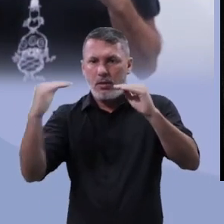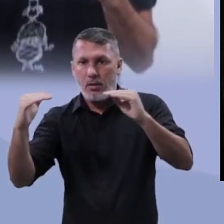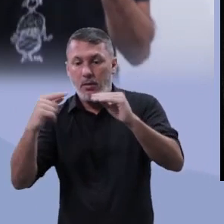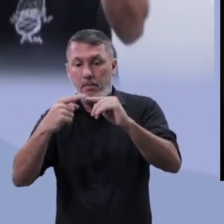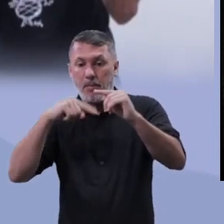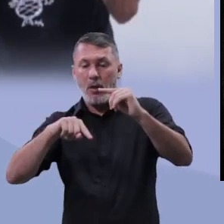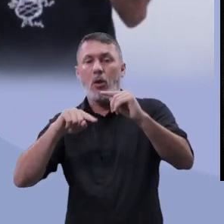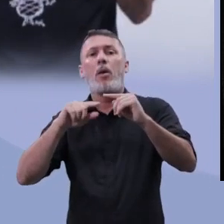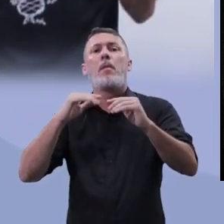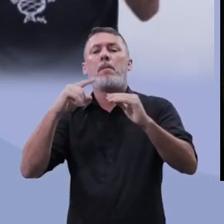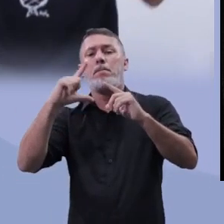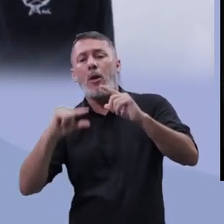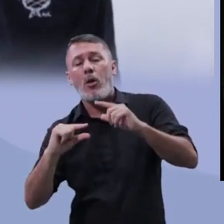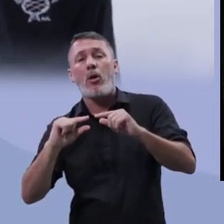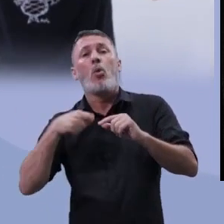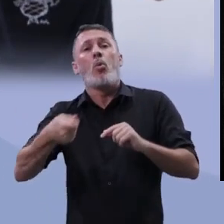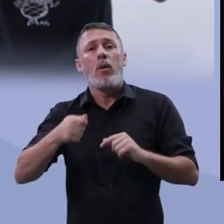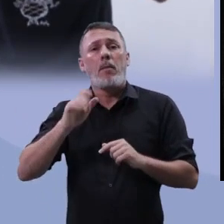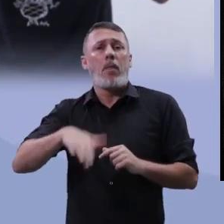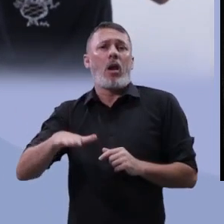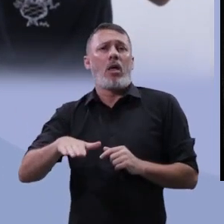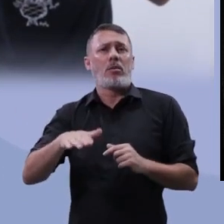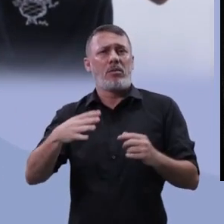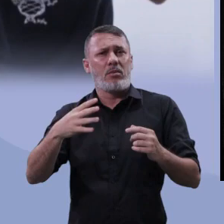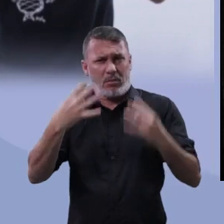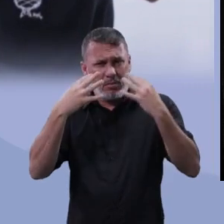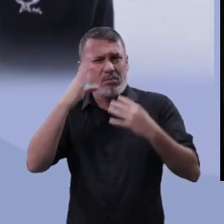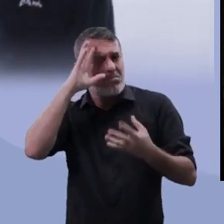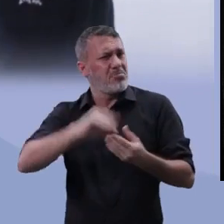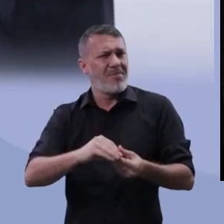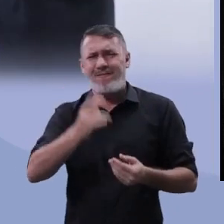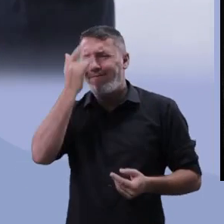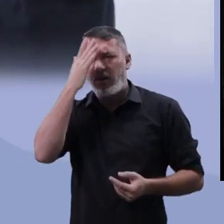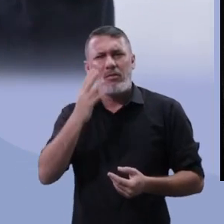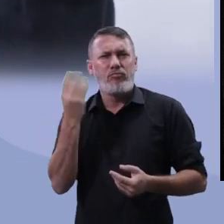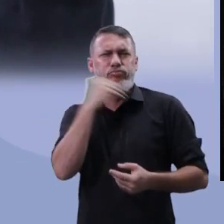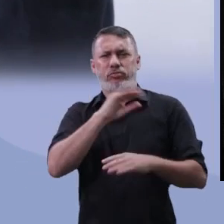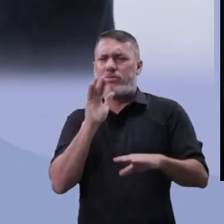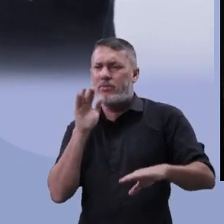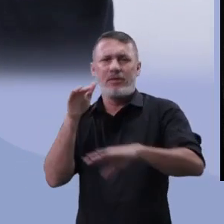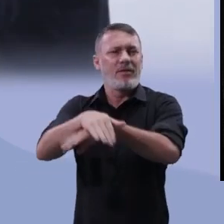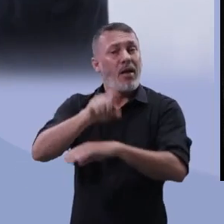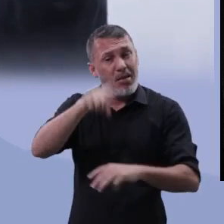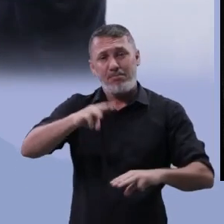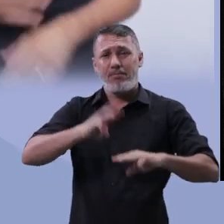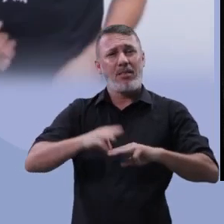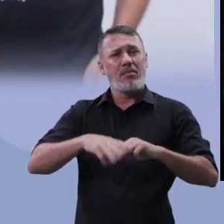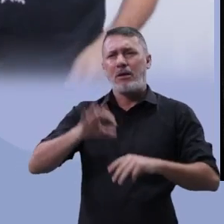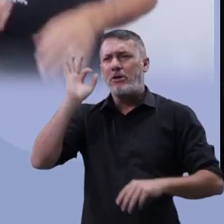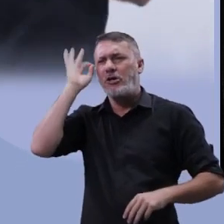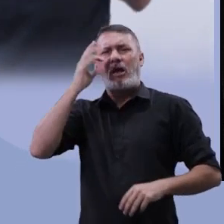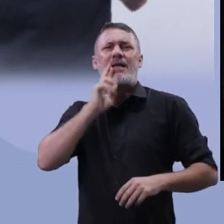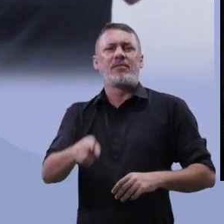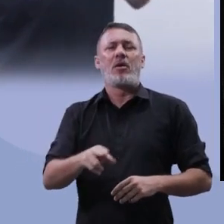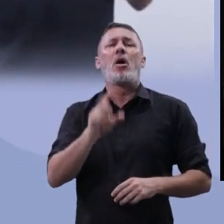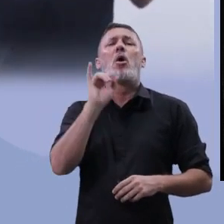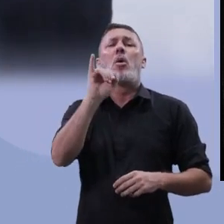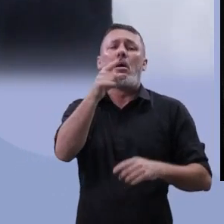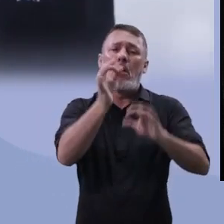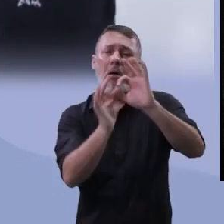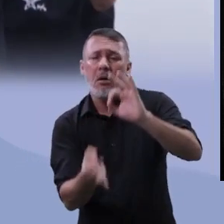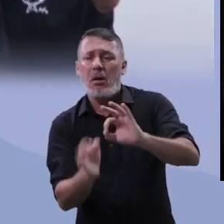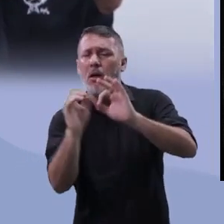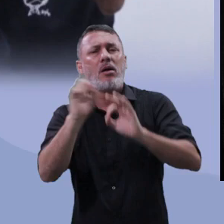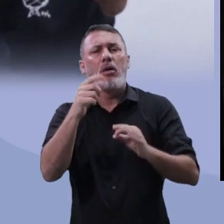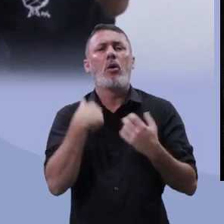menor, mais barato. Pegou a visão, meu hacker? Aqui, ó, hacker da matemática. Aqui, a nossa